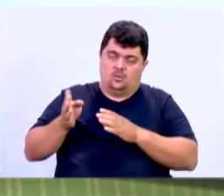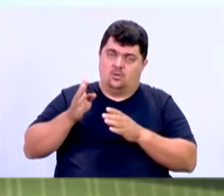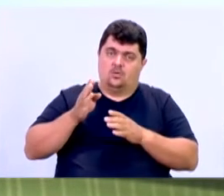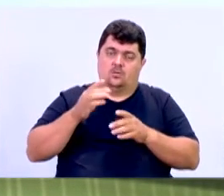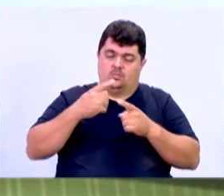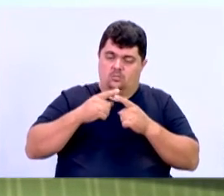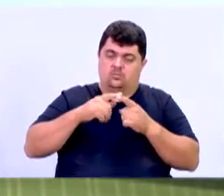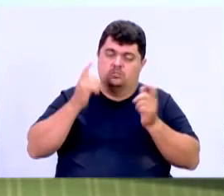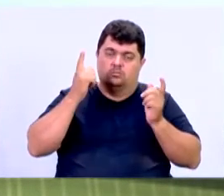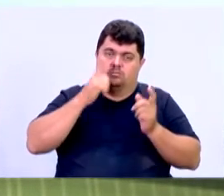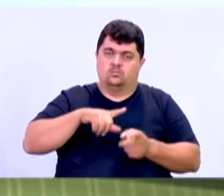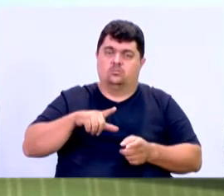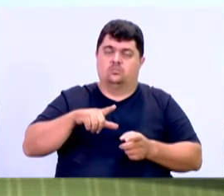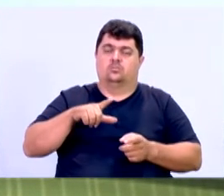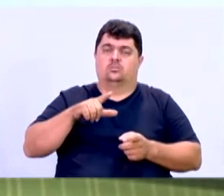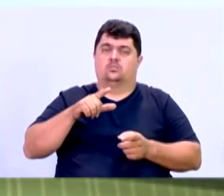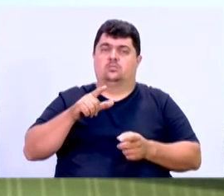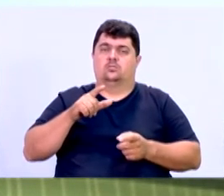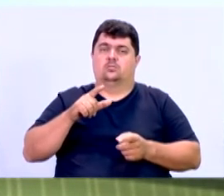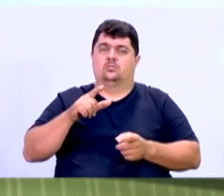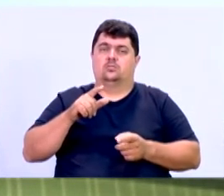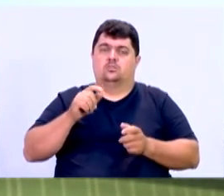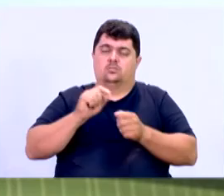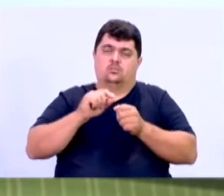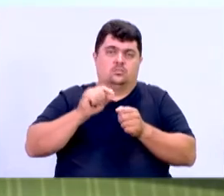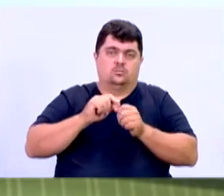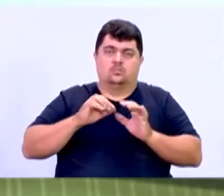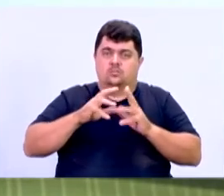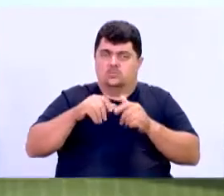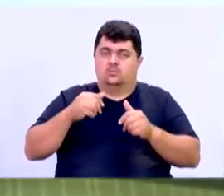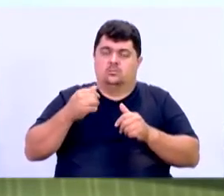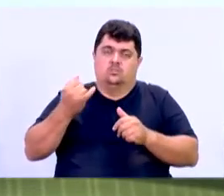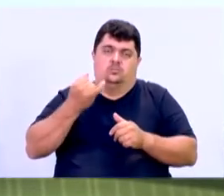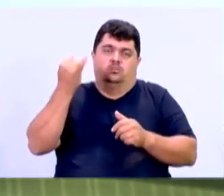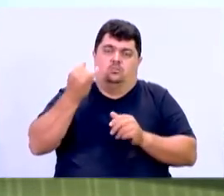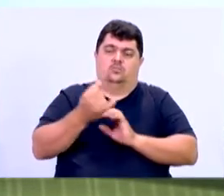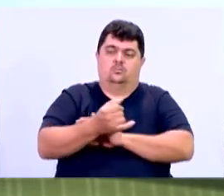poder, mais para frente, a gente conseguir realizar todas as atividades através